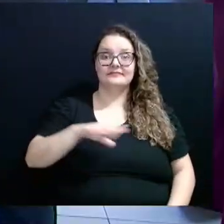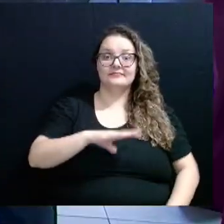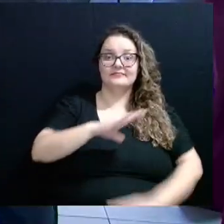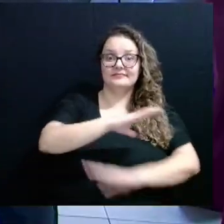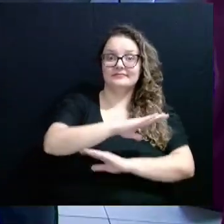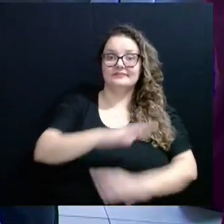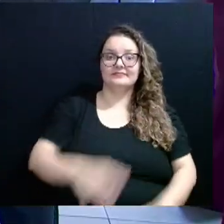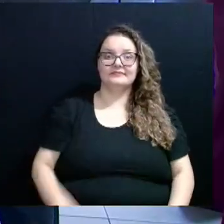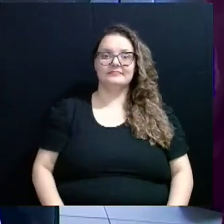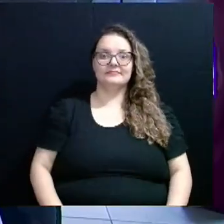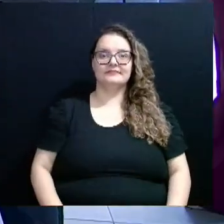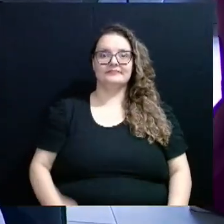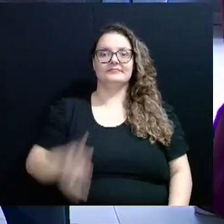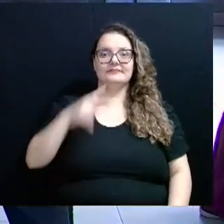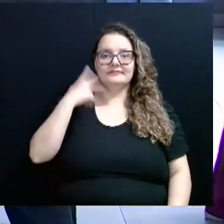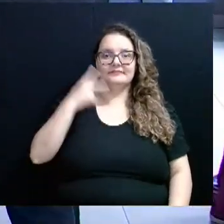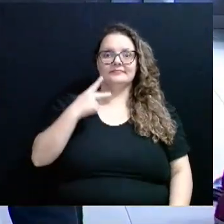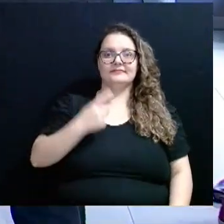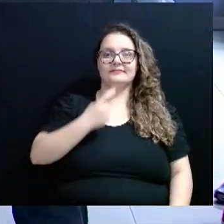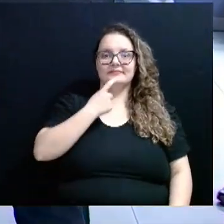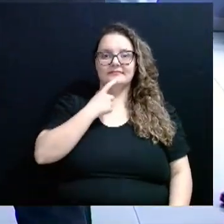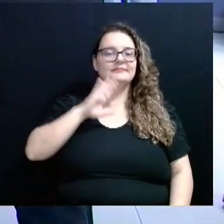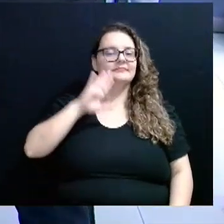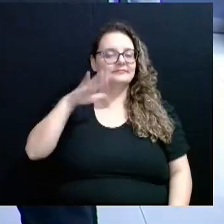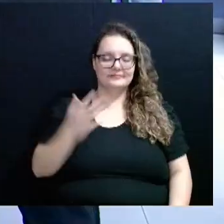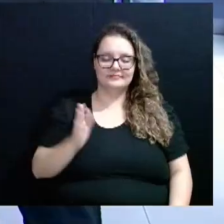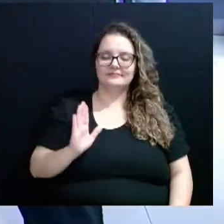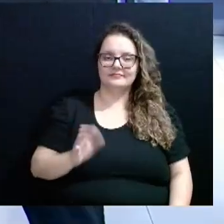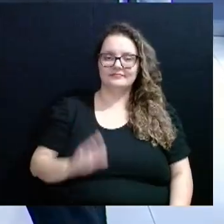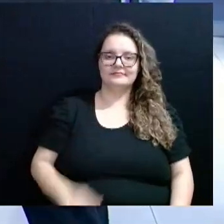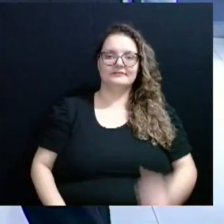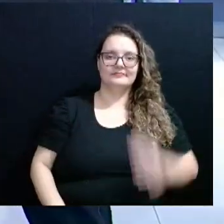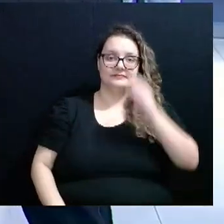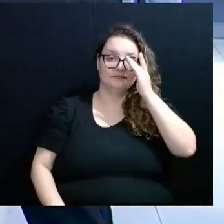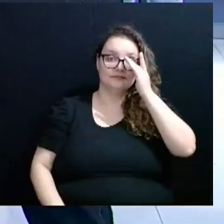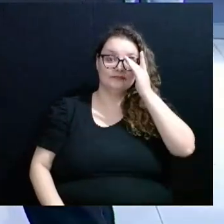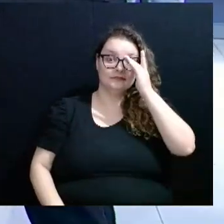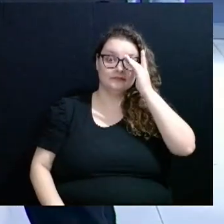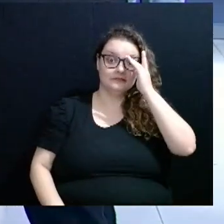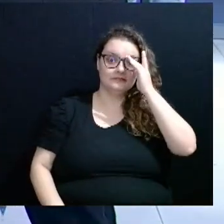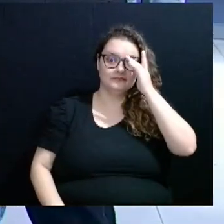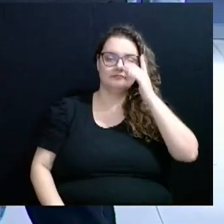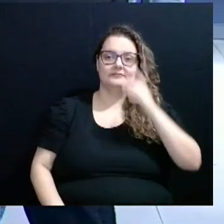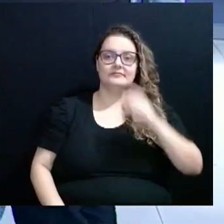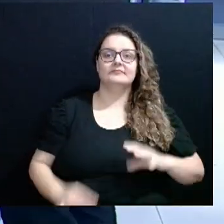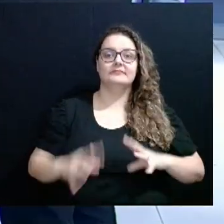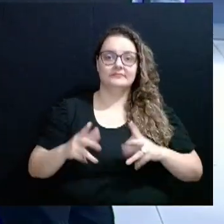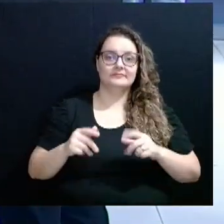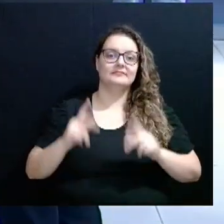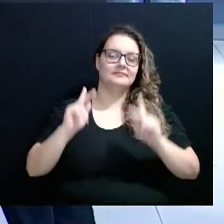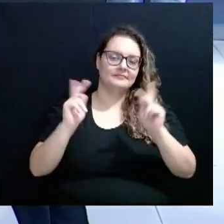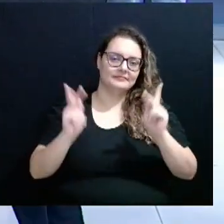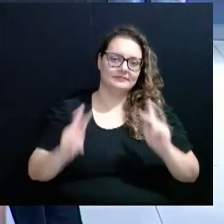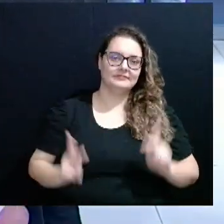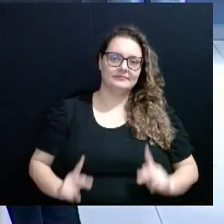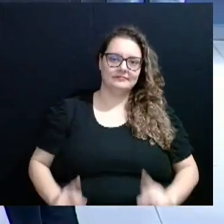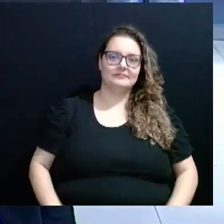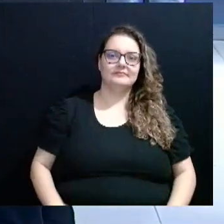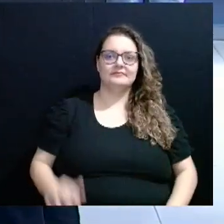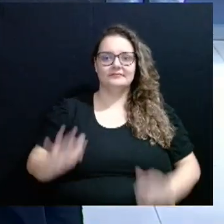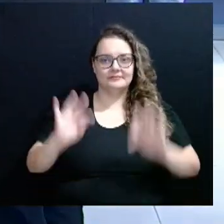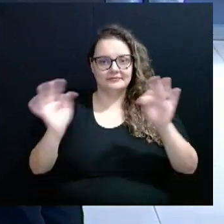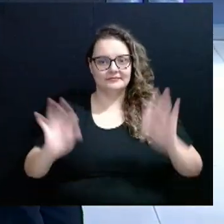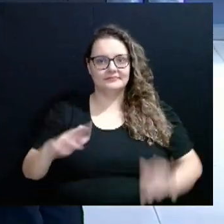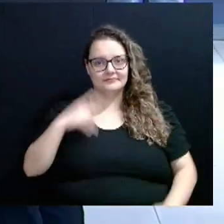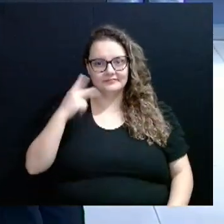vereador em Campinas já é uma honra, né? Uma coisa que deve deixar todo vereador feliz, realizado. E ser presidente da